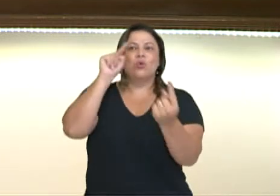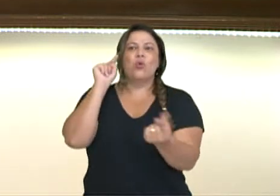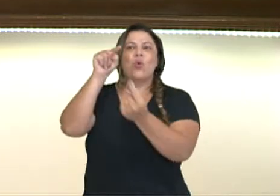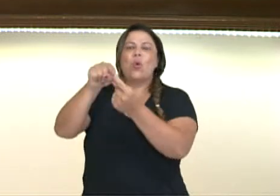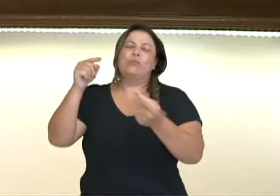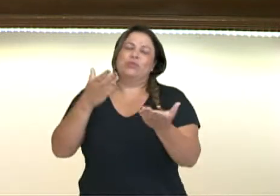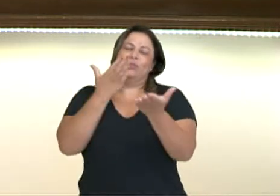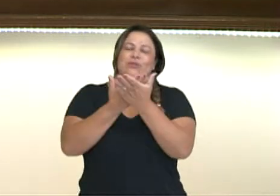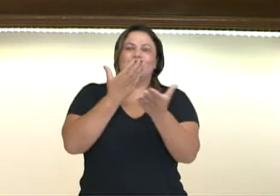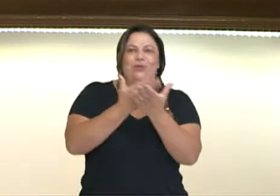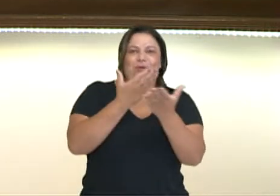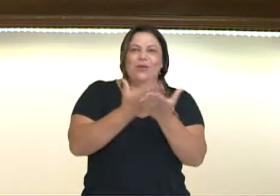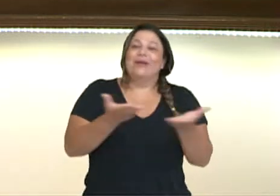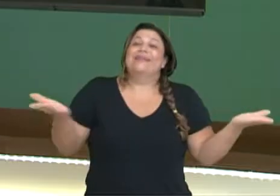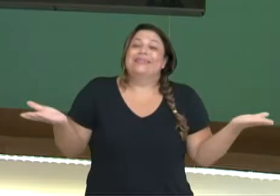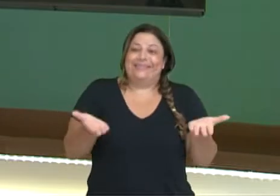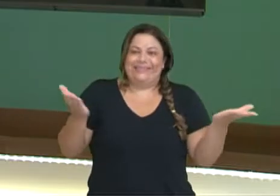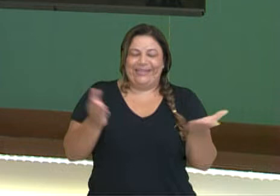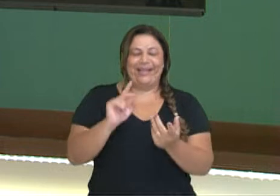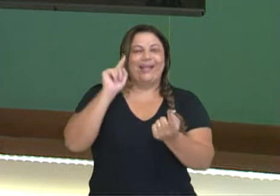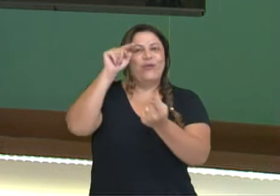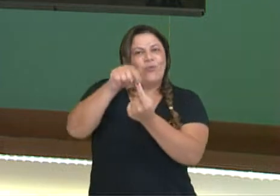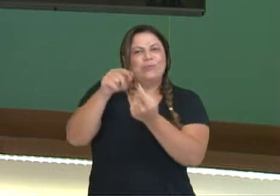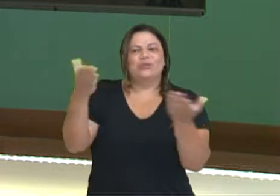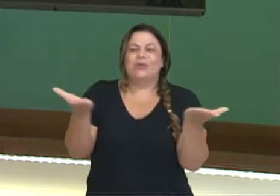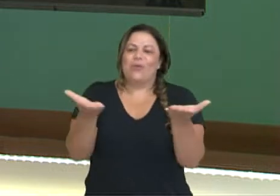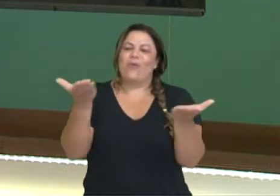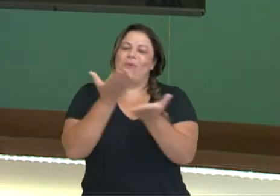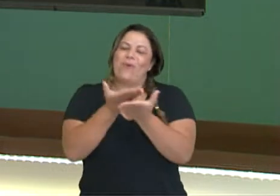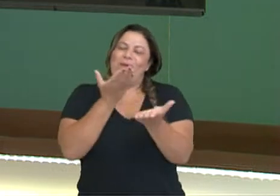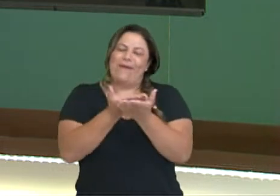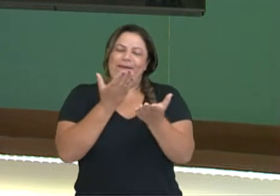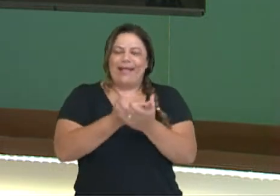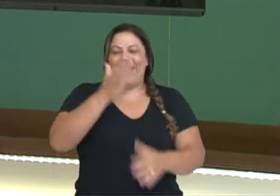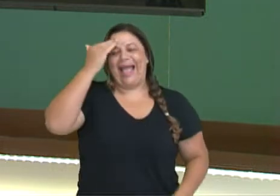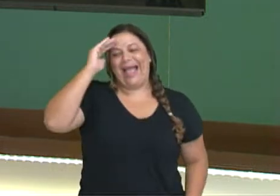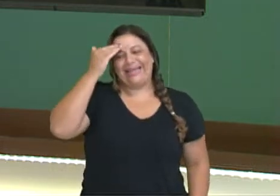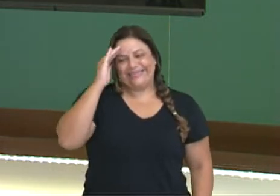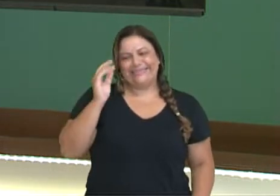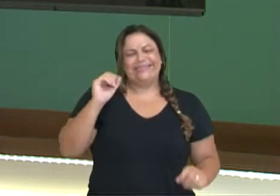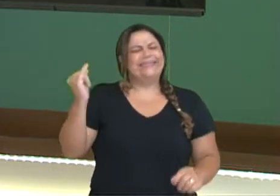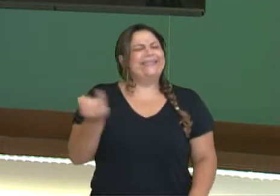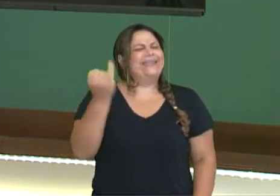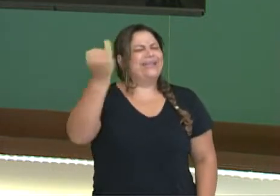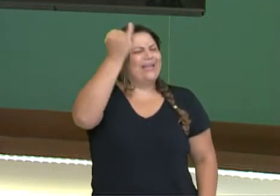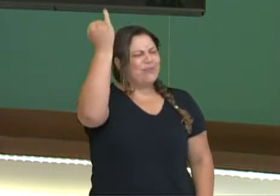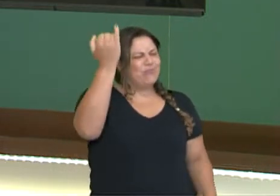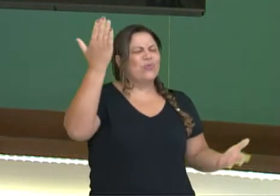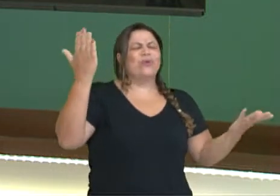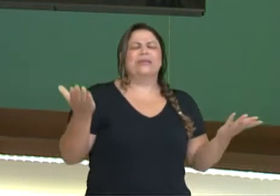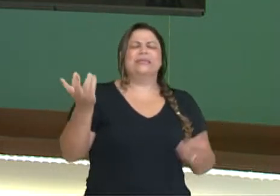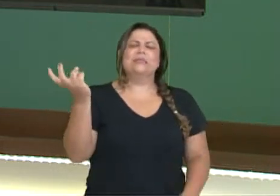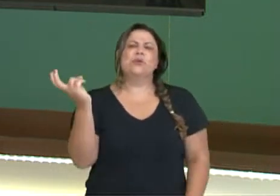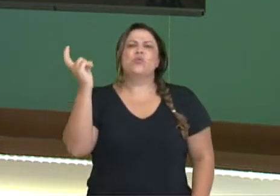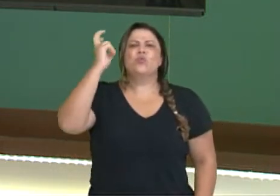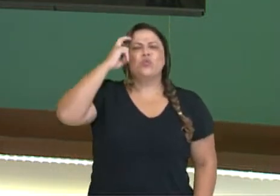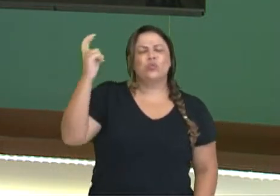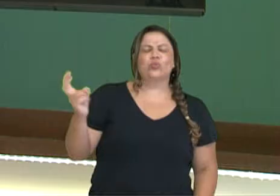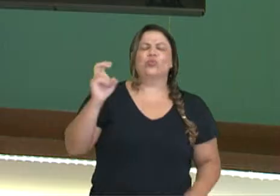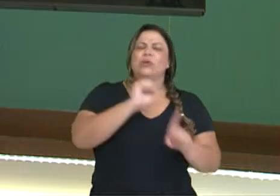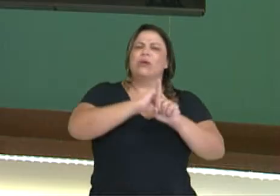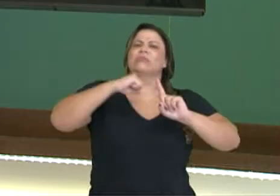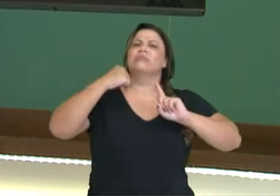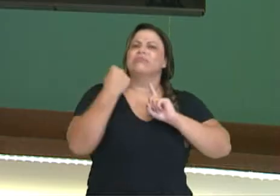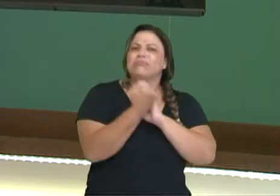aula. Os objetivos dessa nossa aula é compreender a importância cultural, social e humana